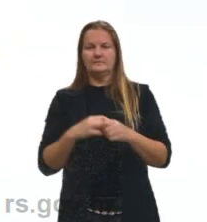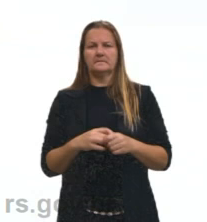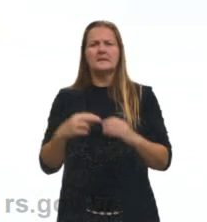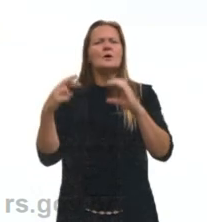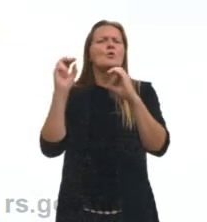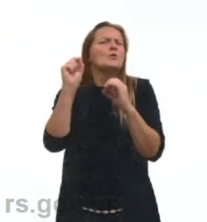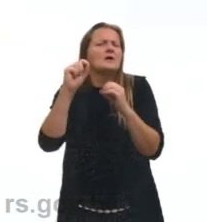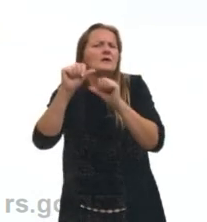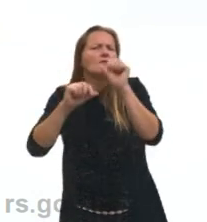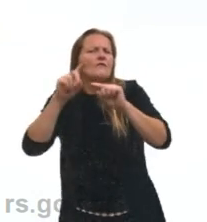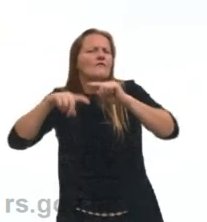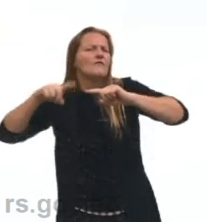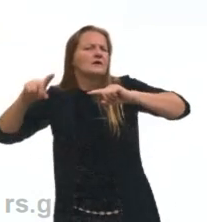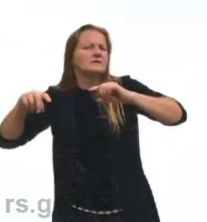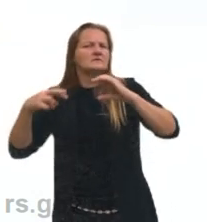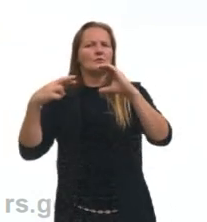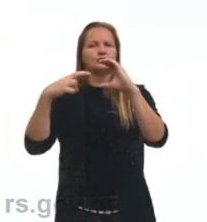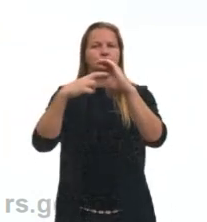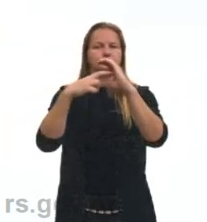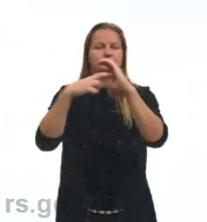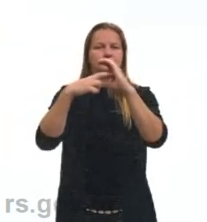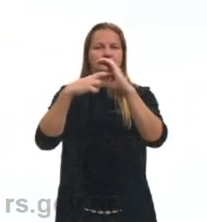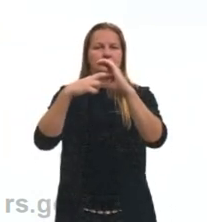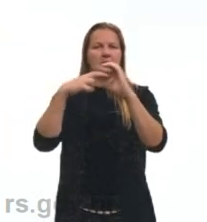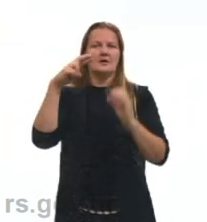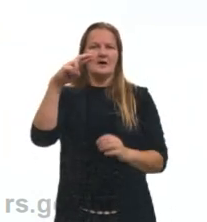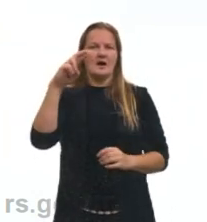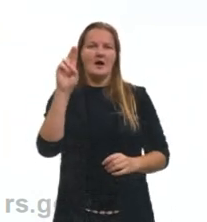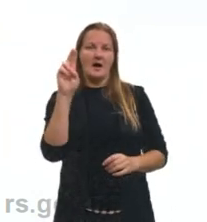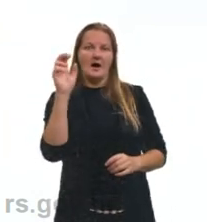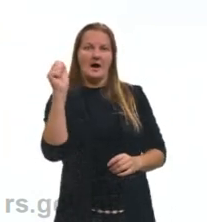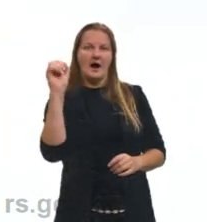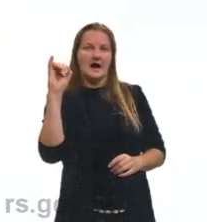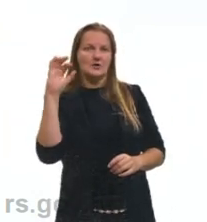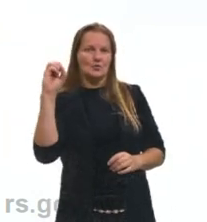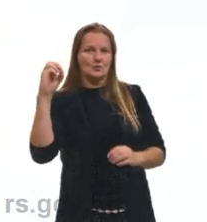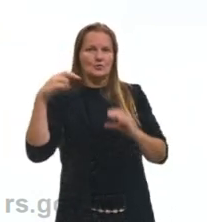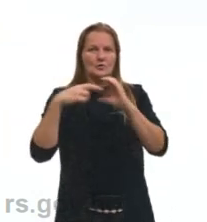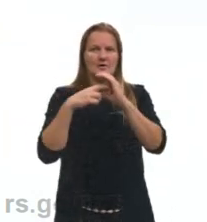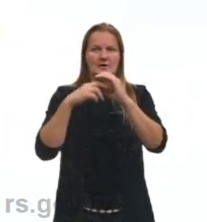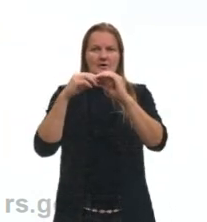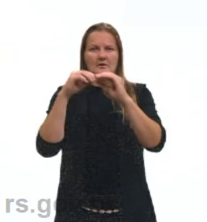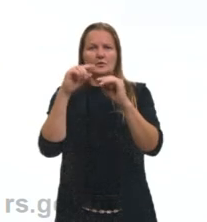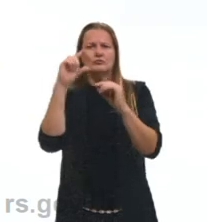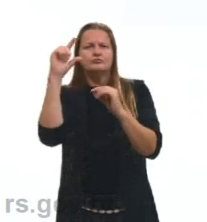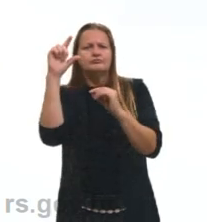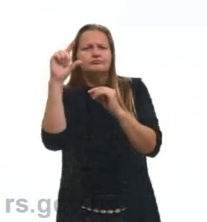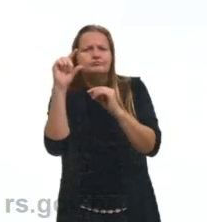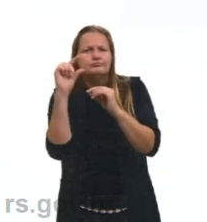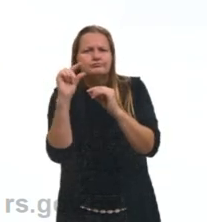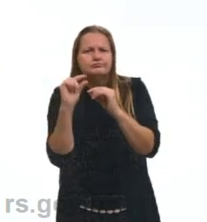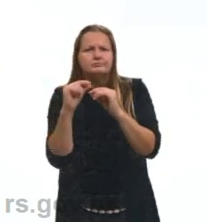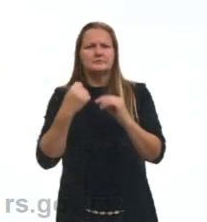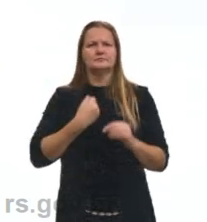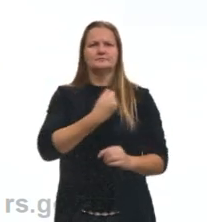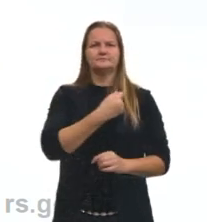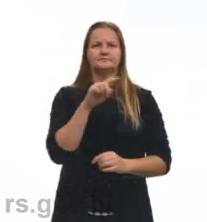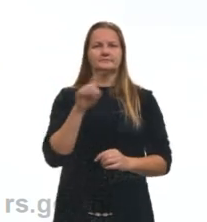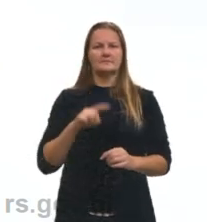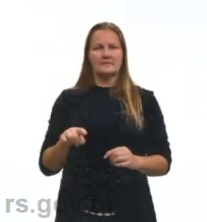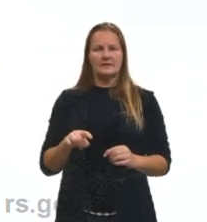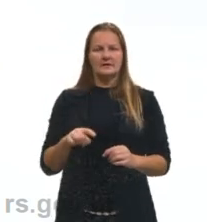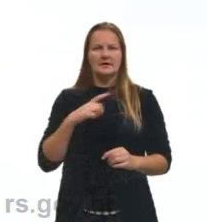o o raio desce não é o valor do número atômico